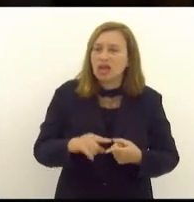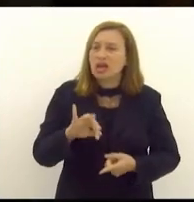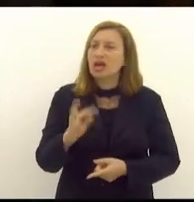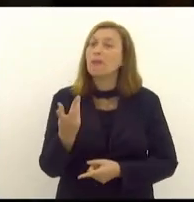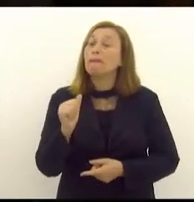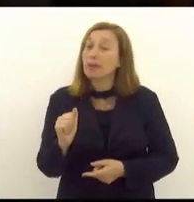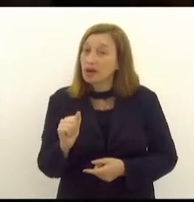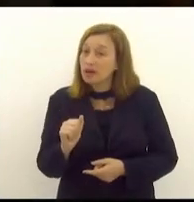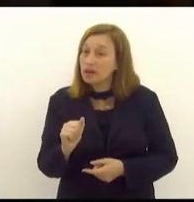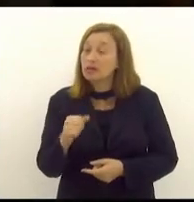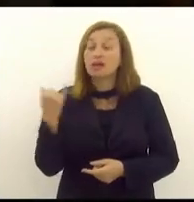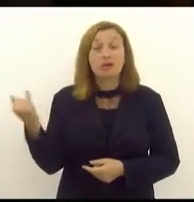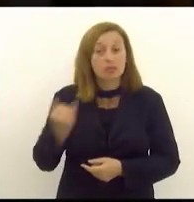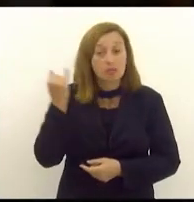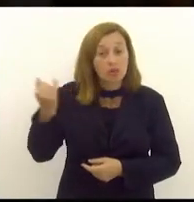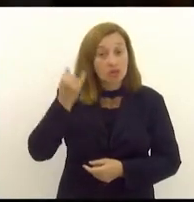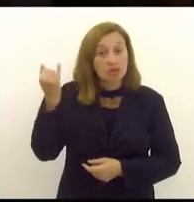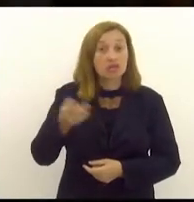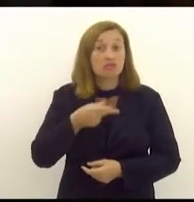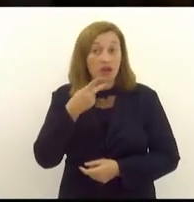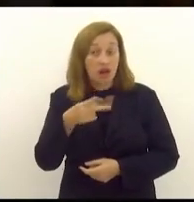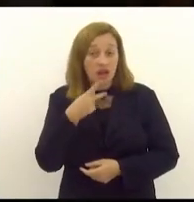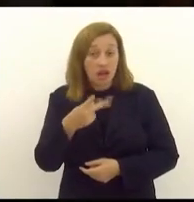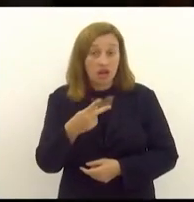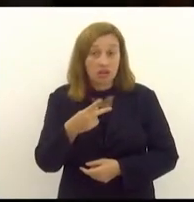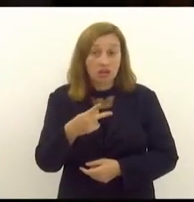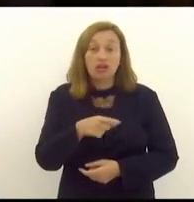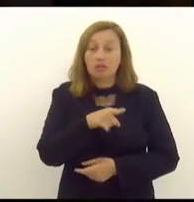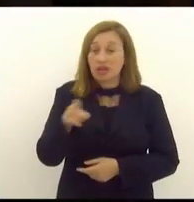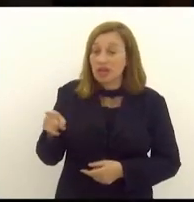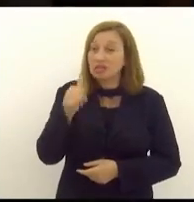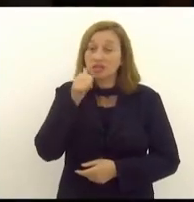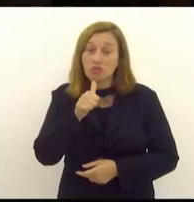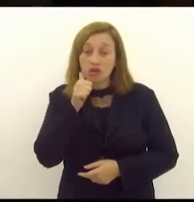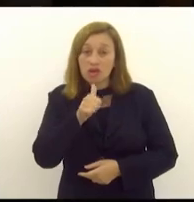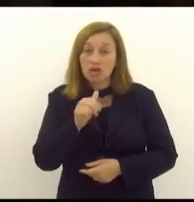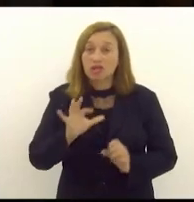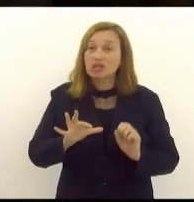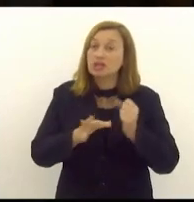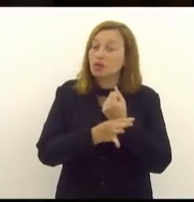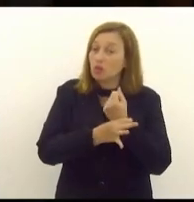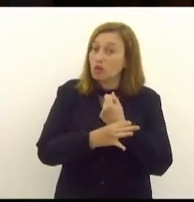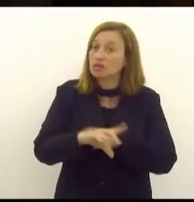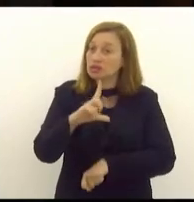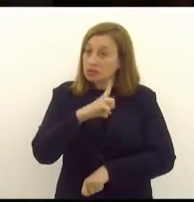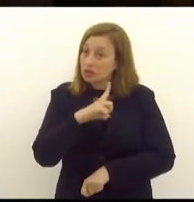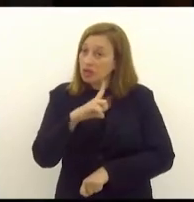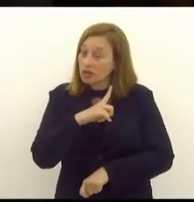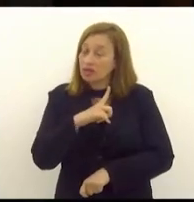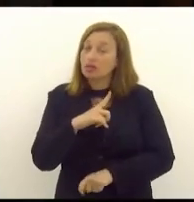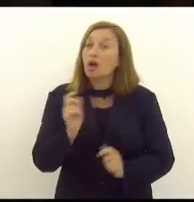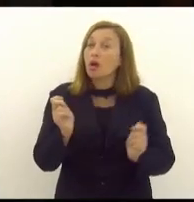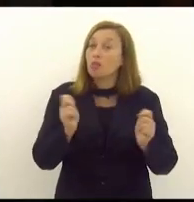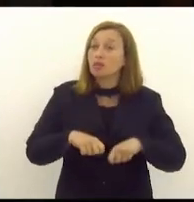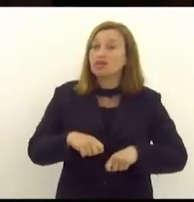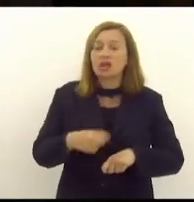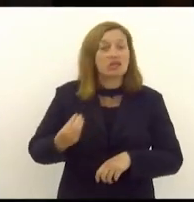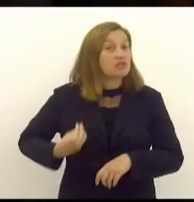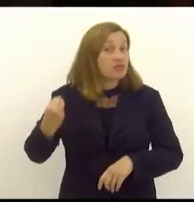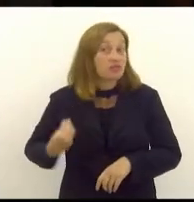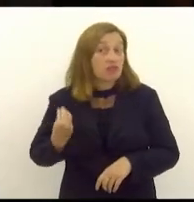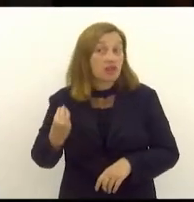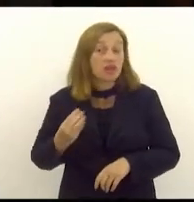permanentes é importante que sejam feitas para que essas mulheres tenham asseguradas a sua possibilidade de viver